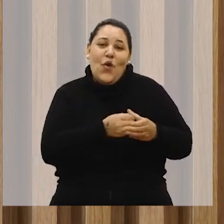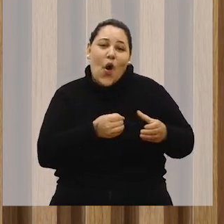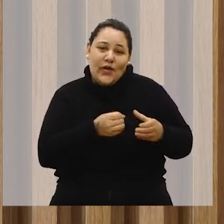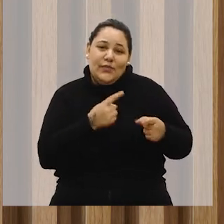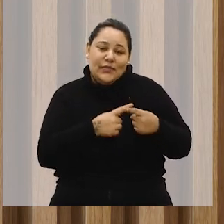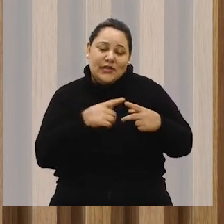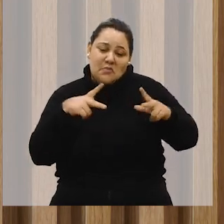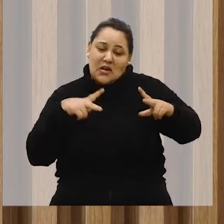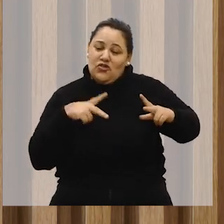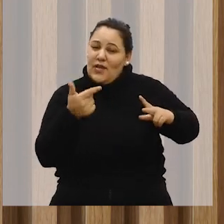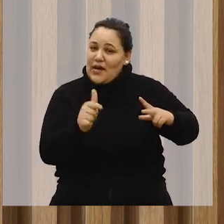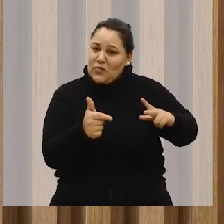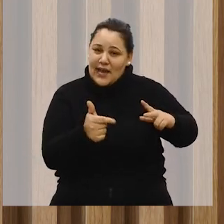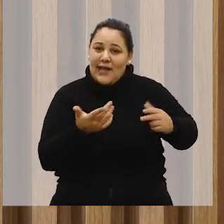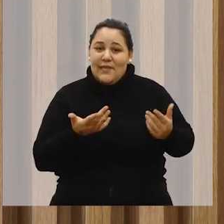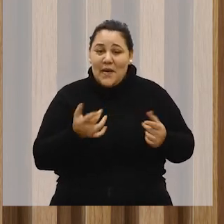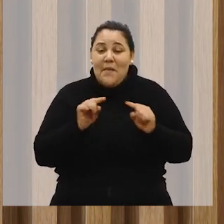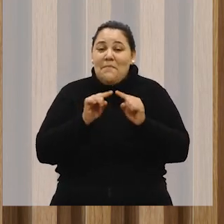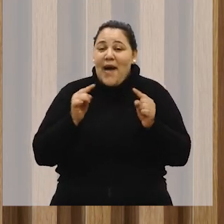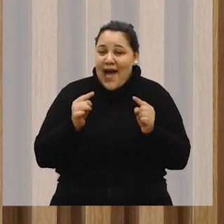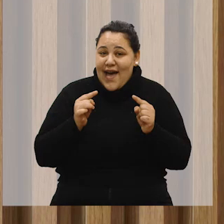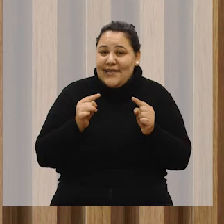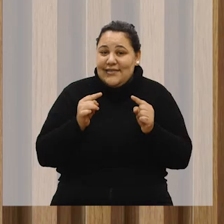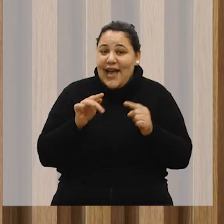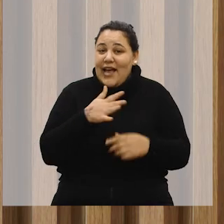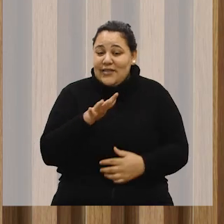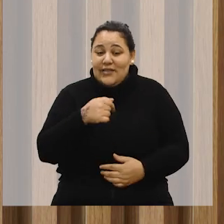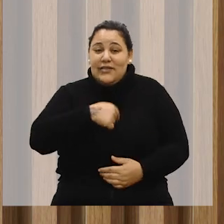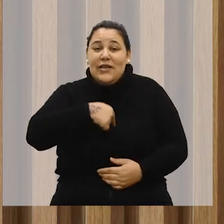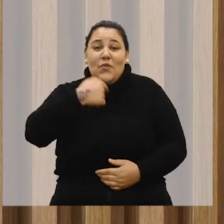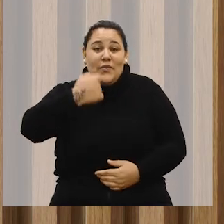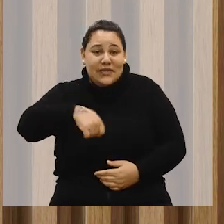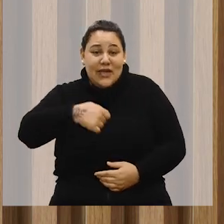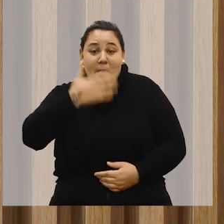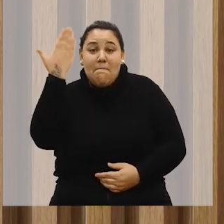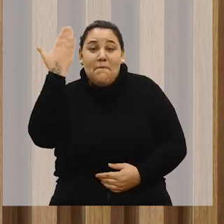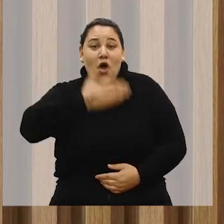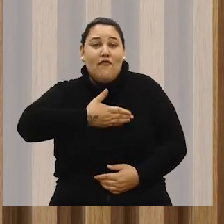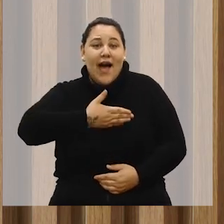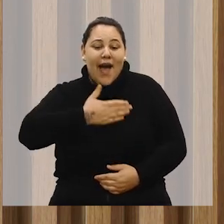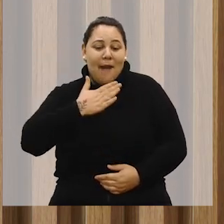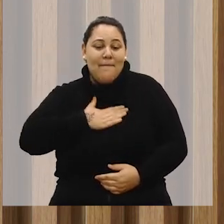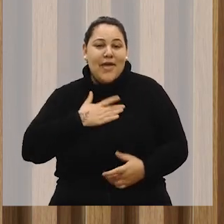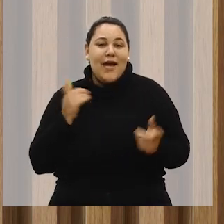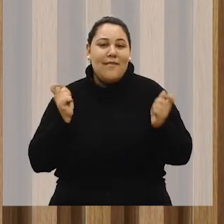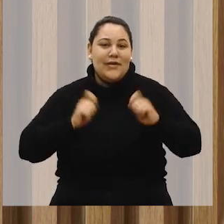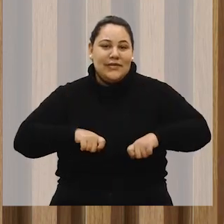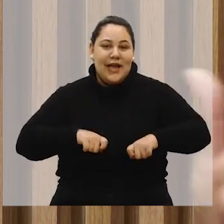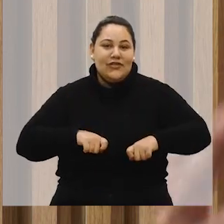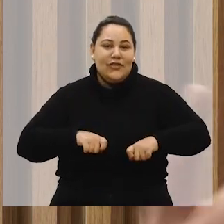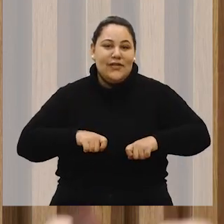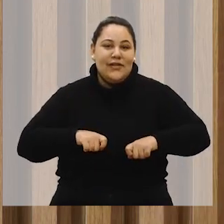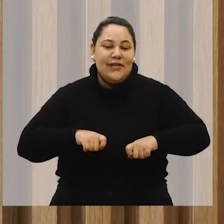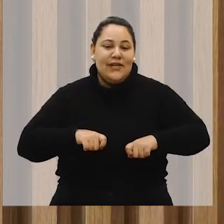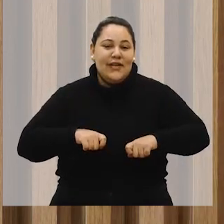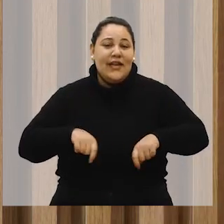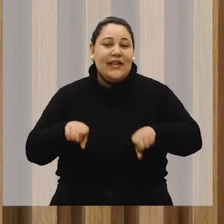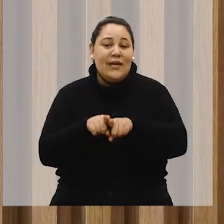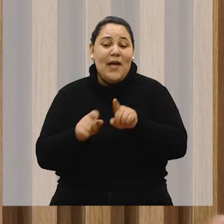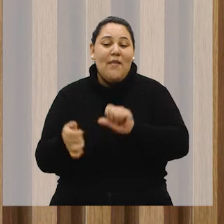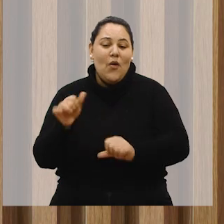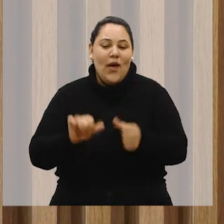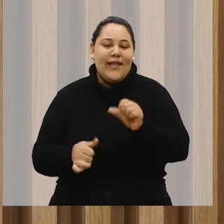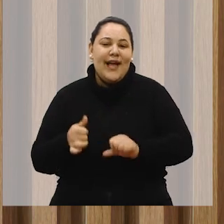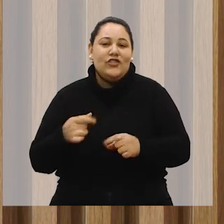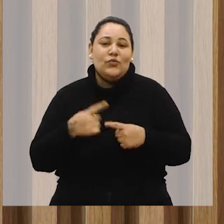tem, mas muitas vezes precisei provar não só a minha competência, mas a minha qualidade por ser mulher. E